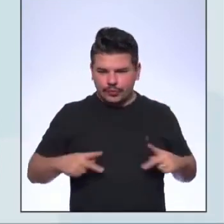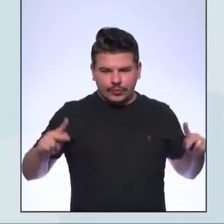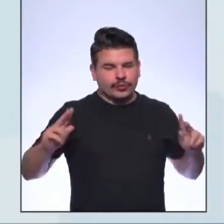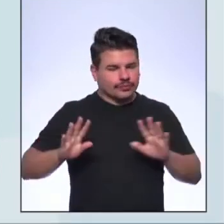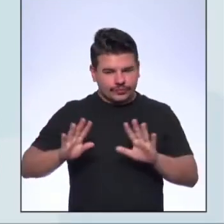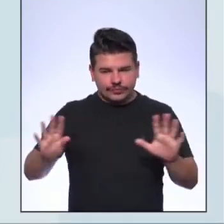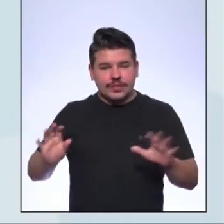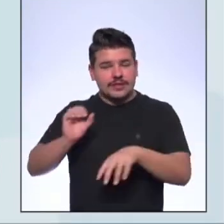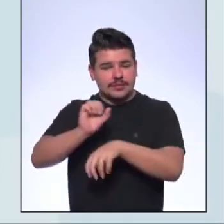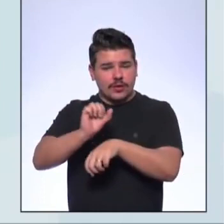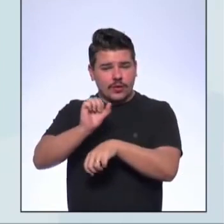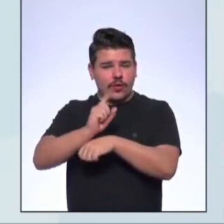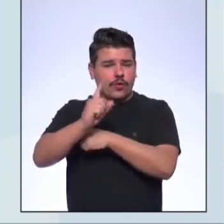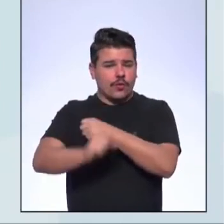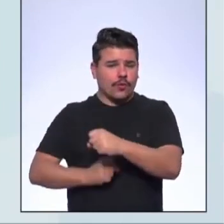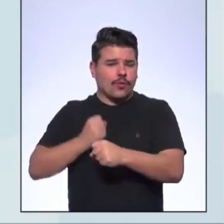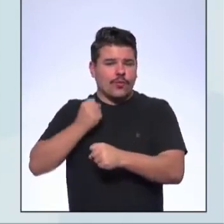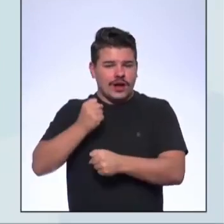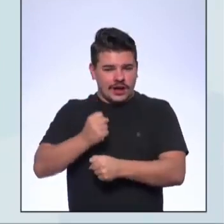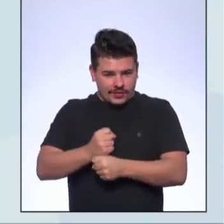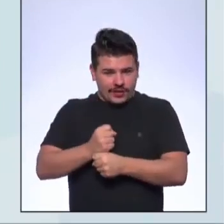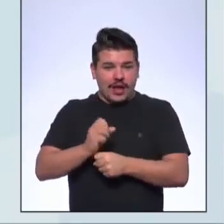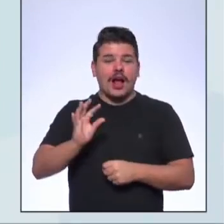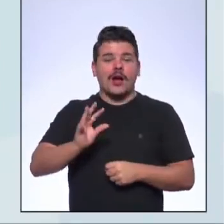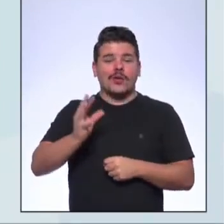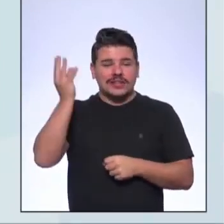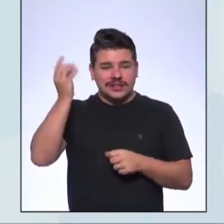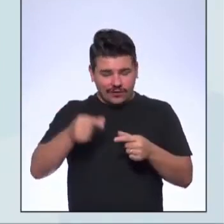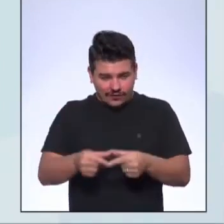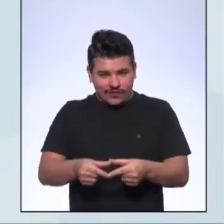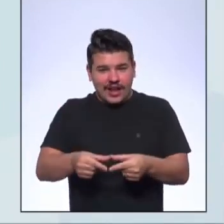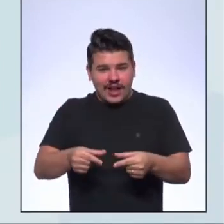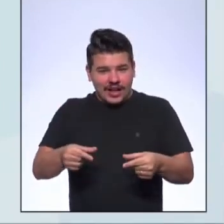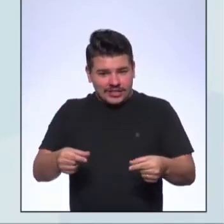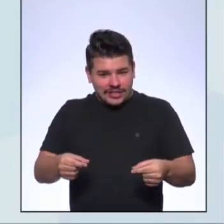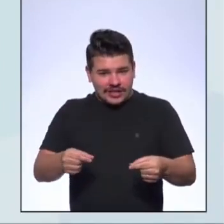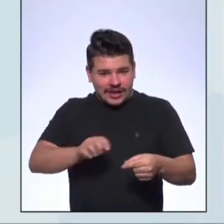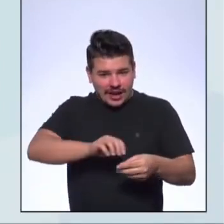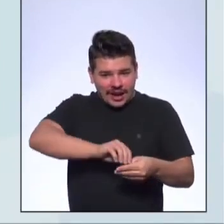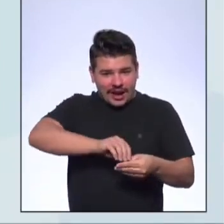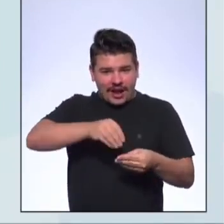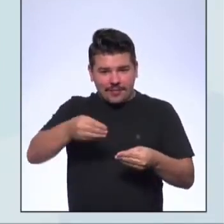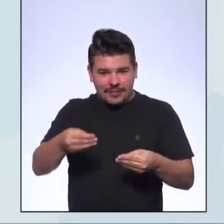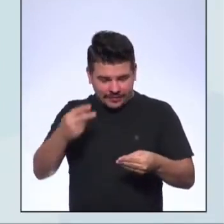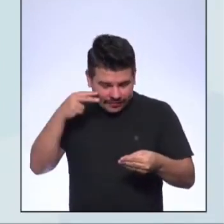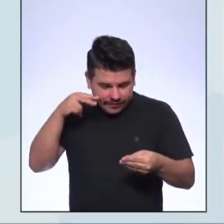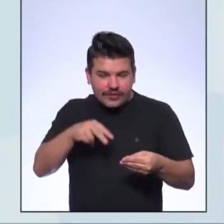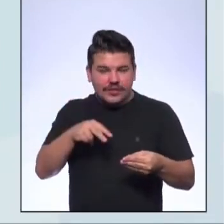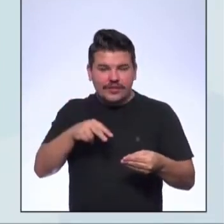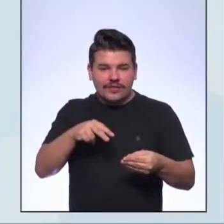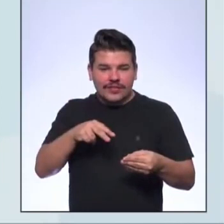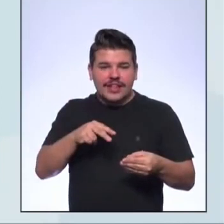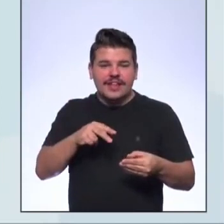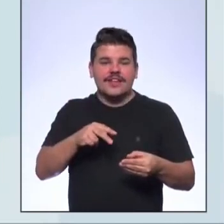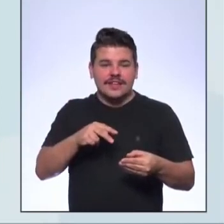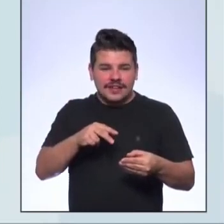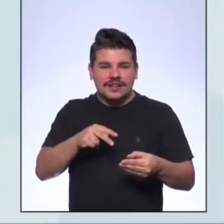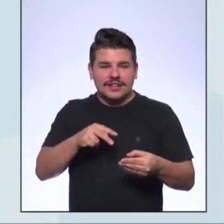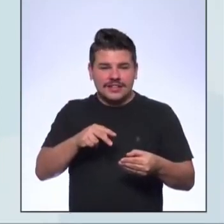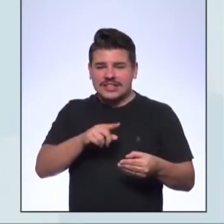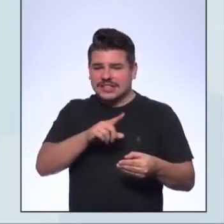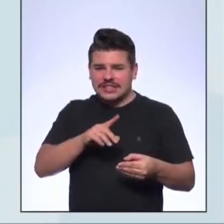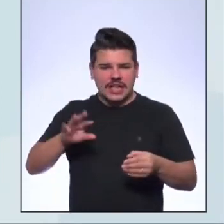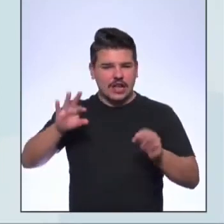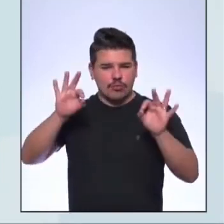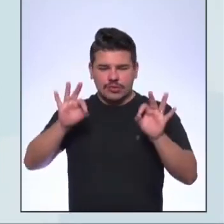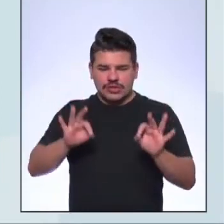ano, e aí surgiram as vagens com as ervilhas. Quando ele abriu uma vagem, ele olhou, 100%